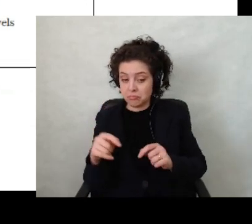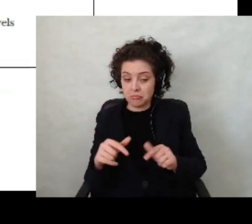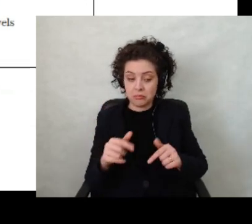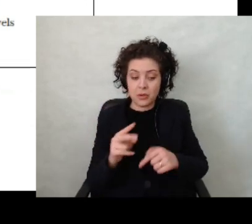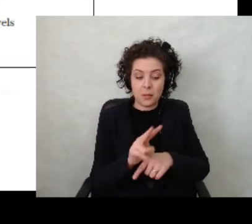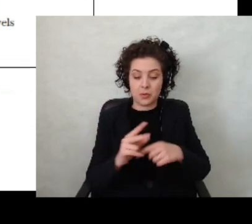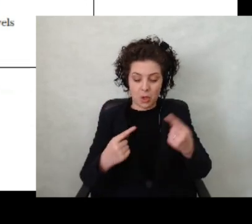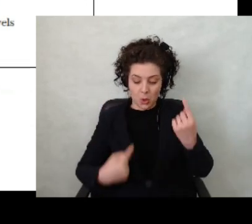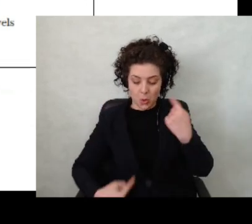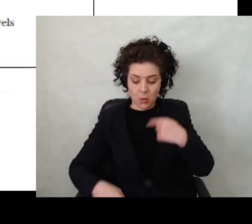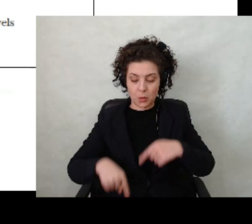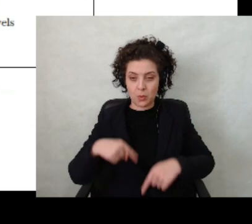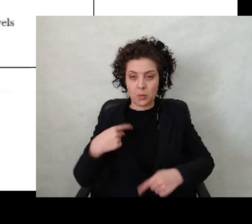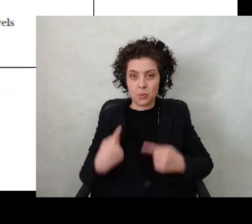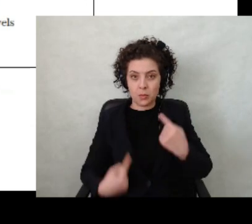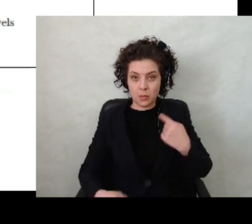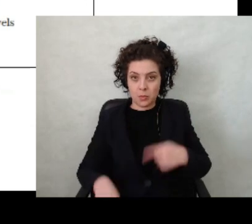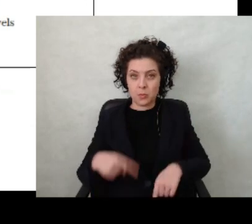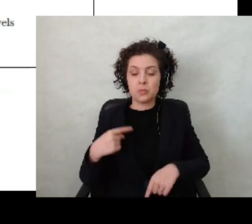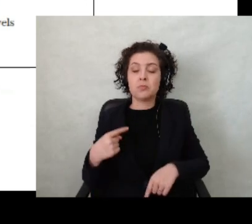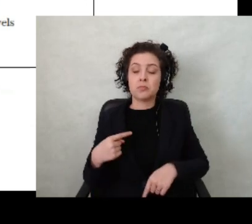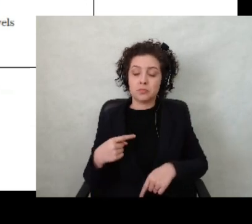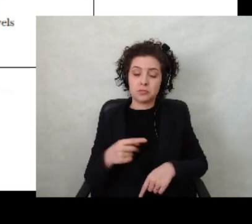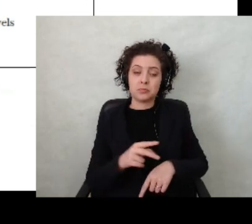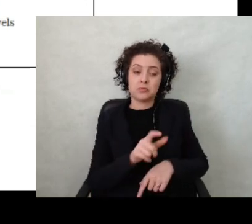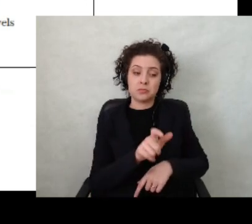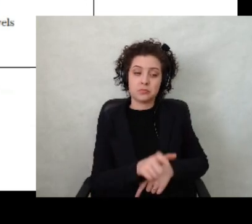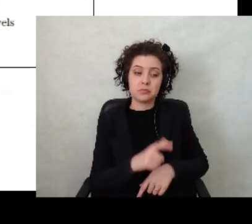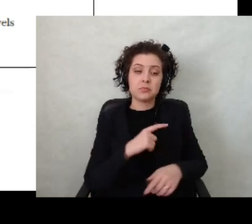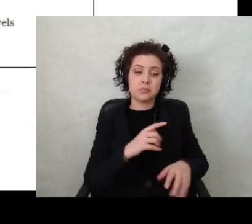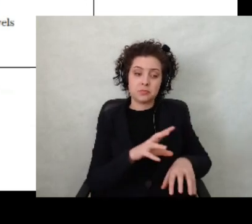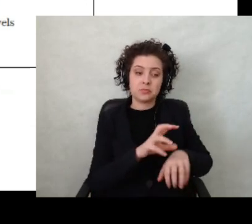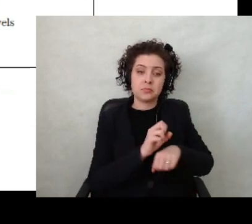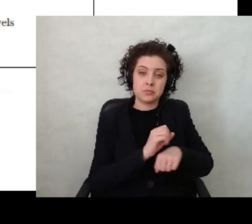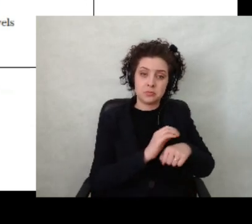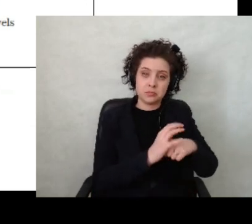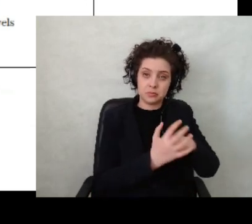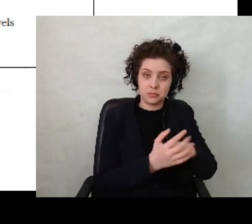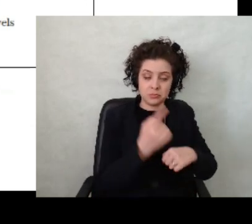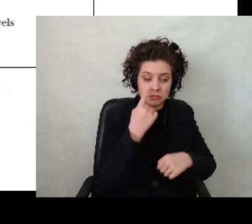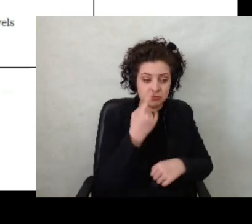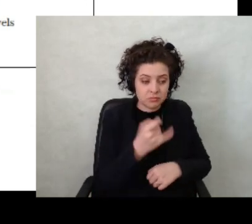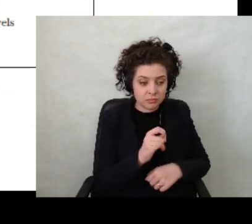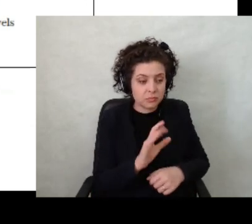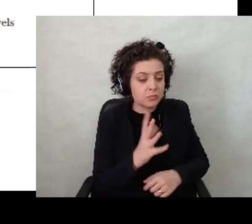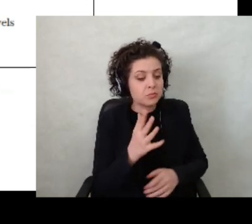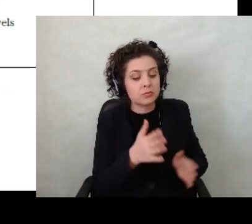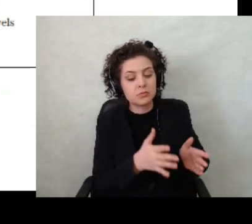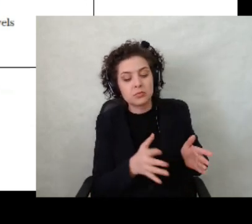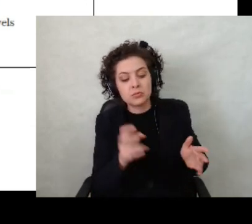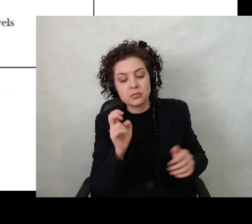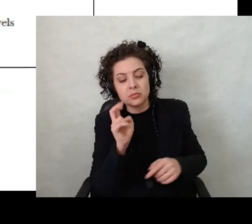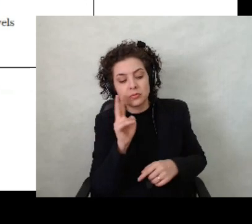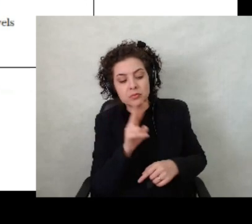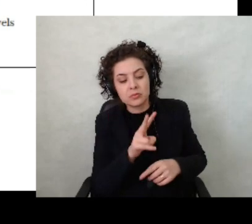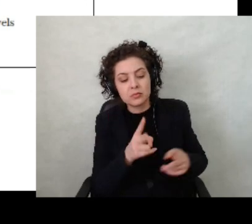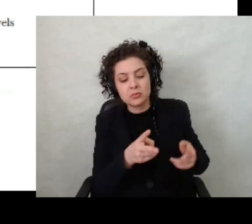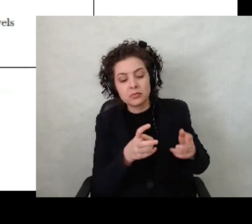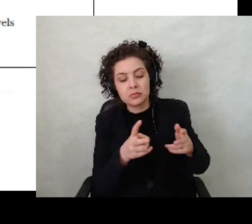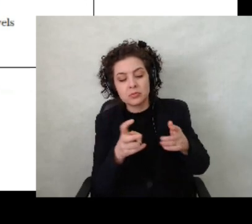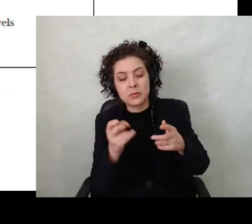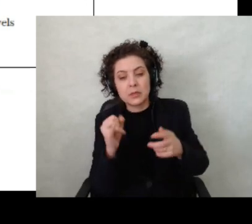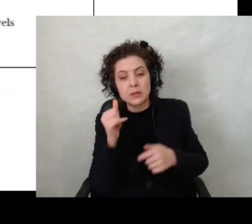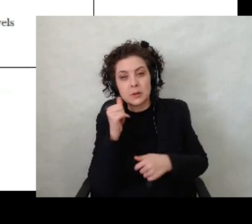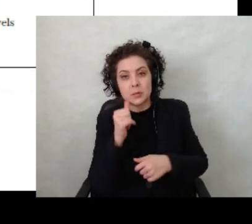em pacientes, né, com Covid-19. E um outro estudo, ele está querendo observar se as mulheres, né, que fazem